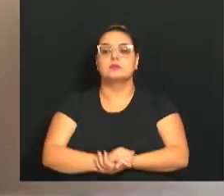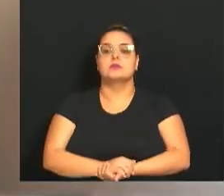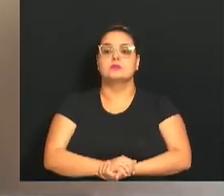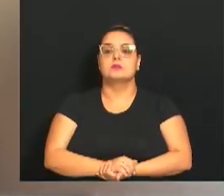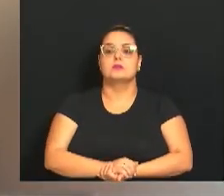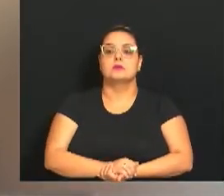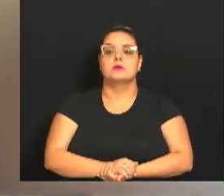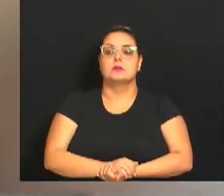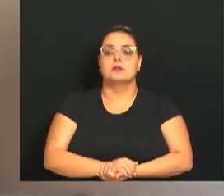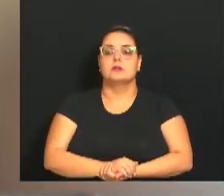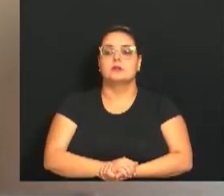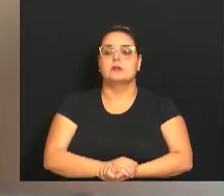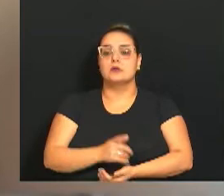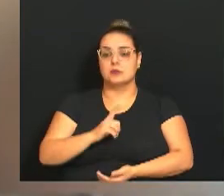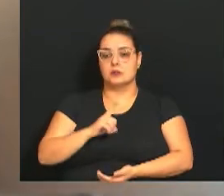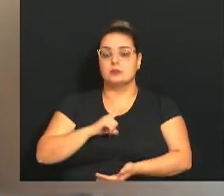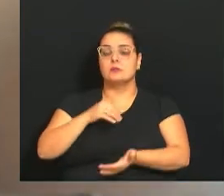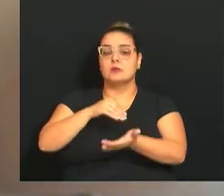tenha